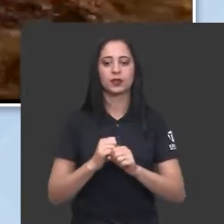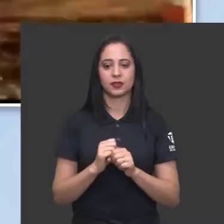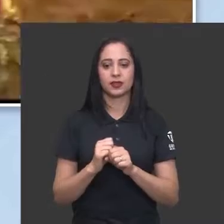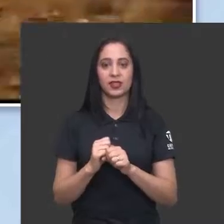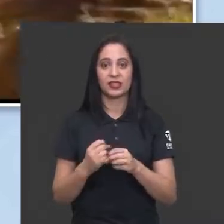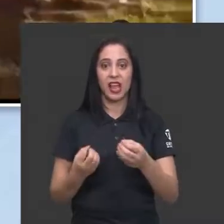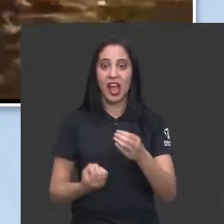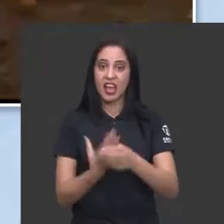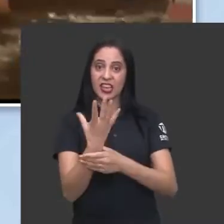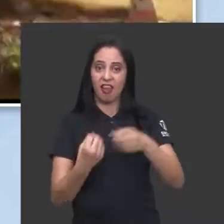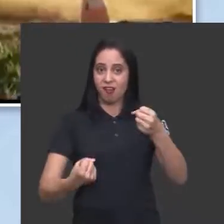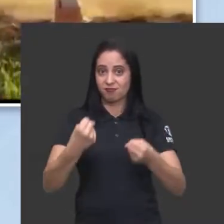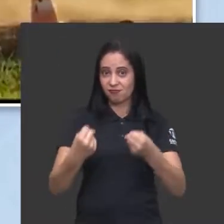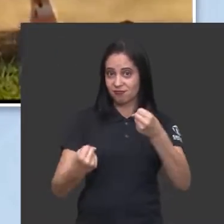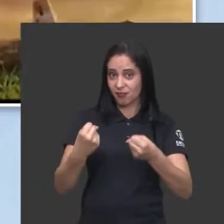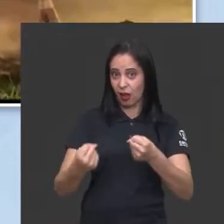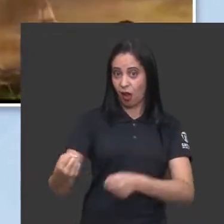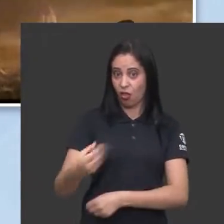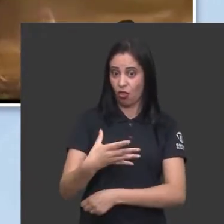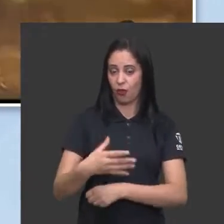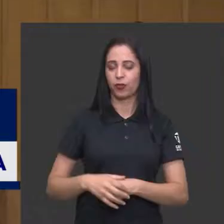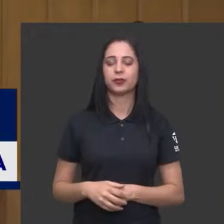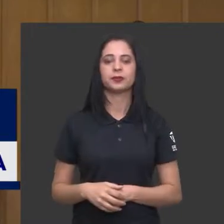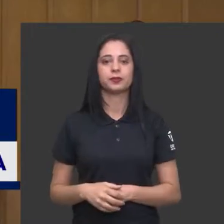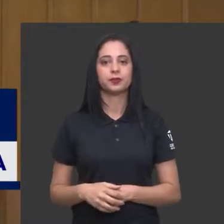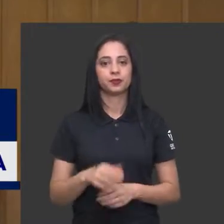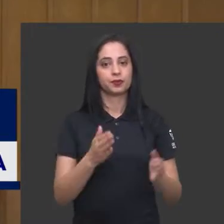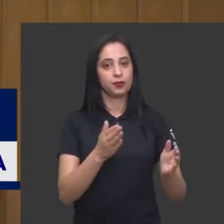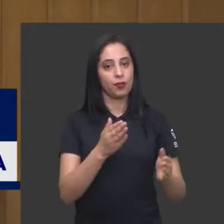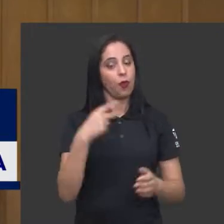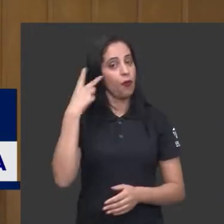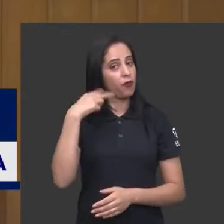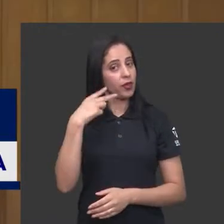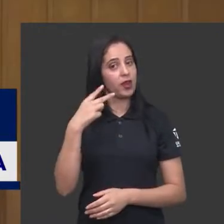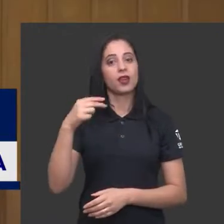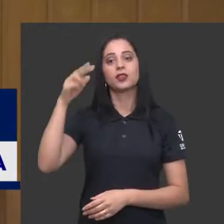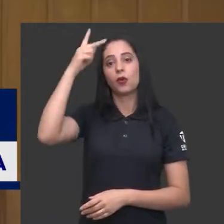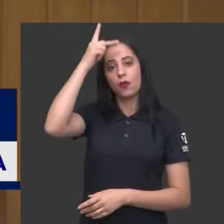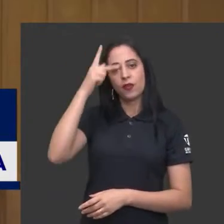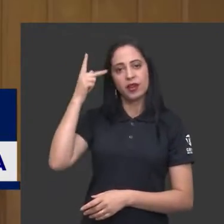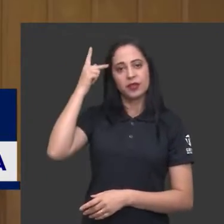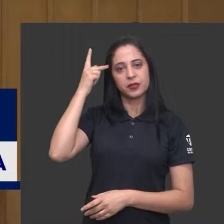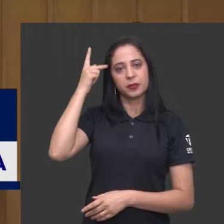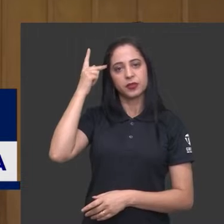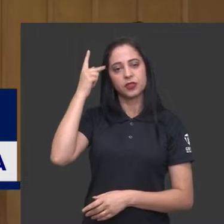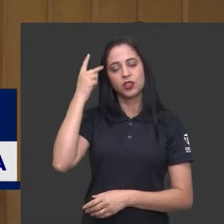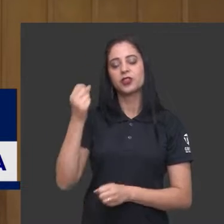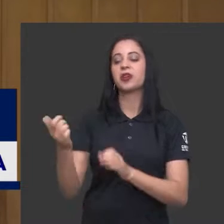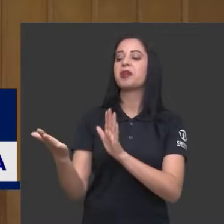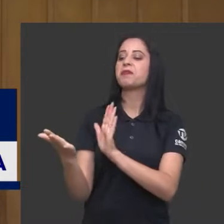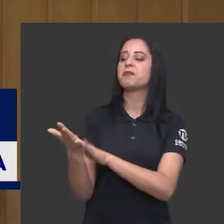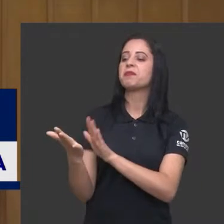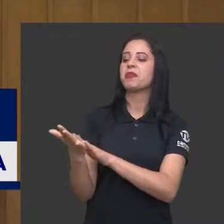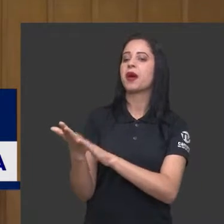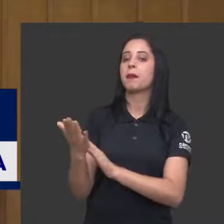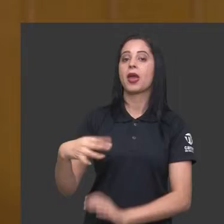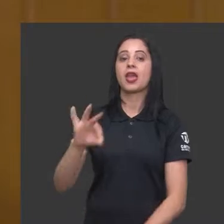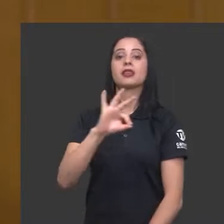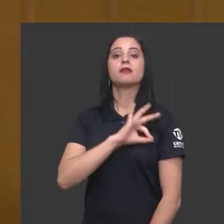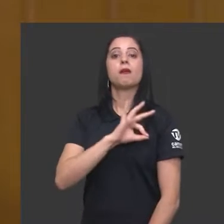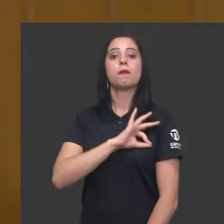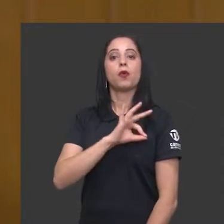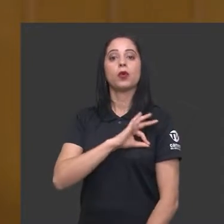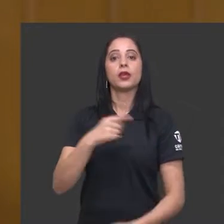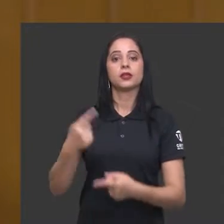a partir do desenvolvimento de veículos off-road. Já o vereador Fernando Petit parabenizou a atuação de guardas municipais